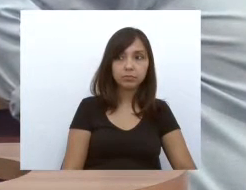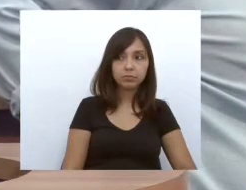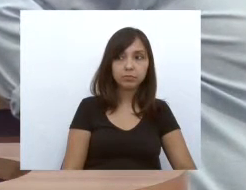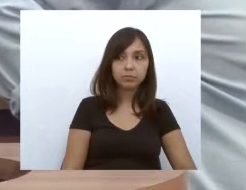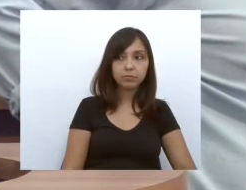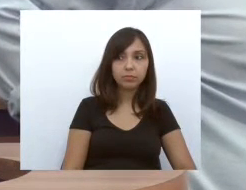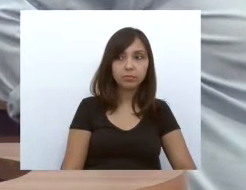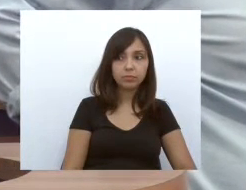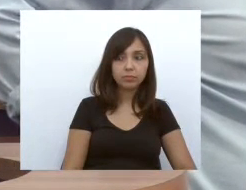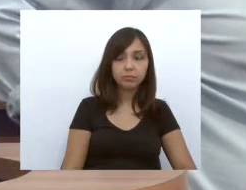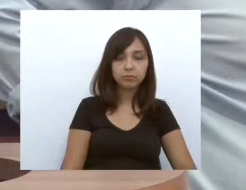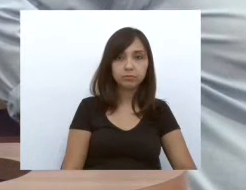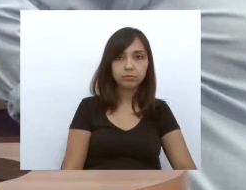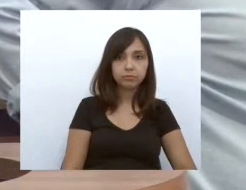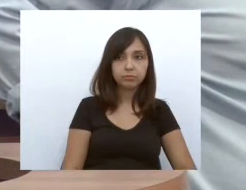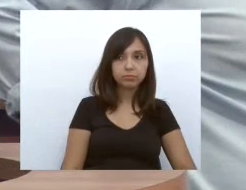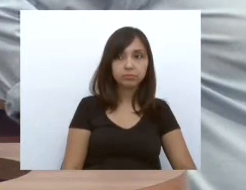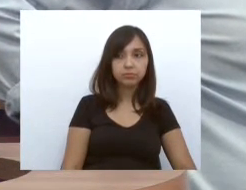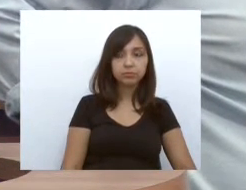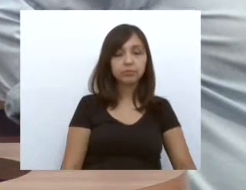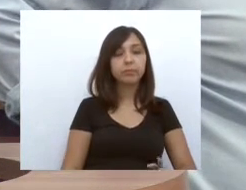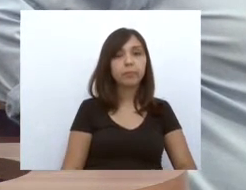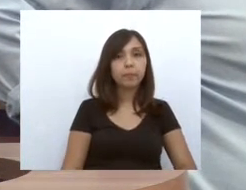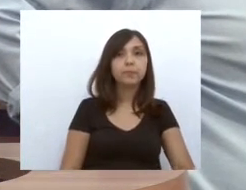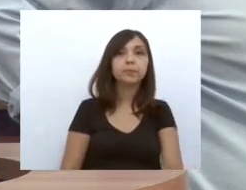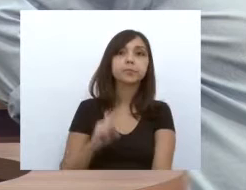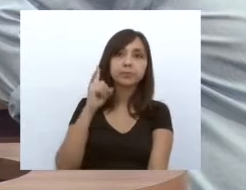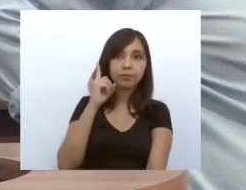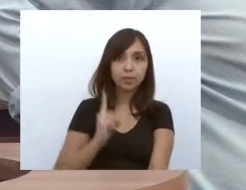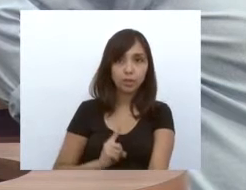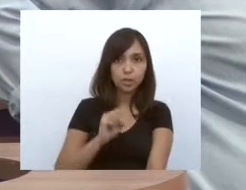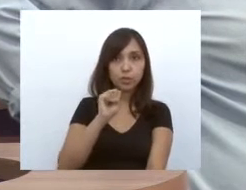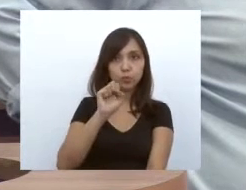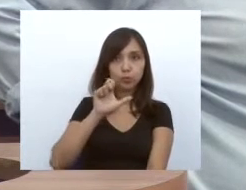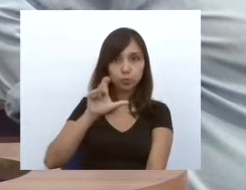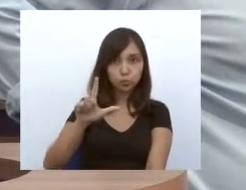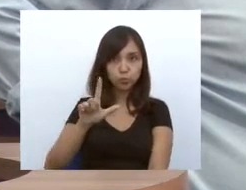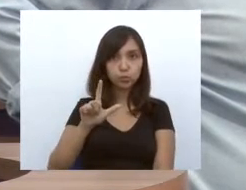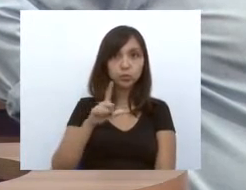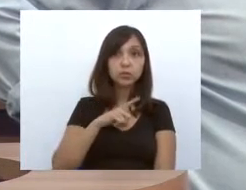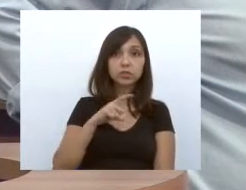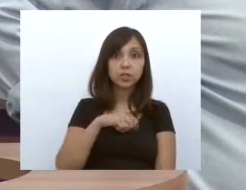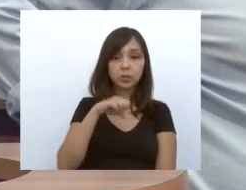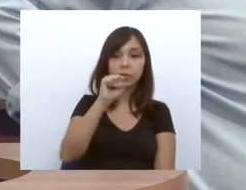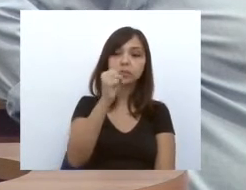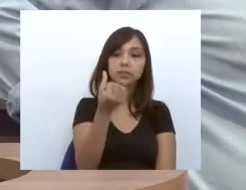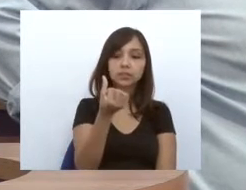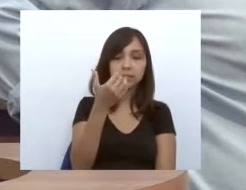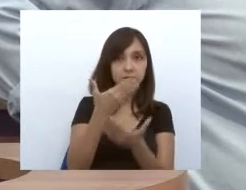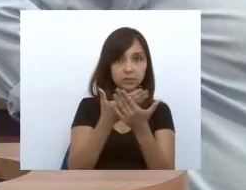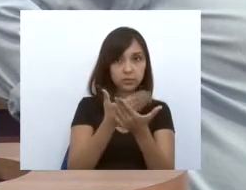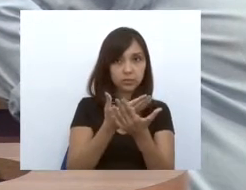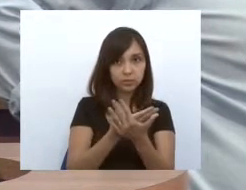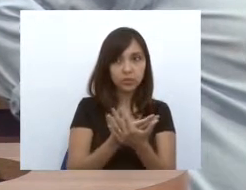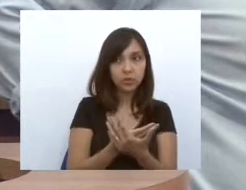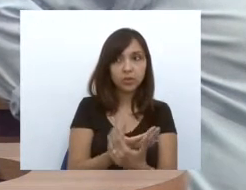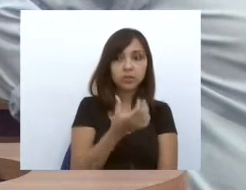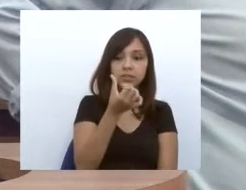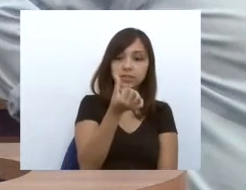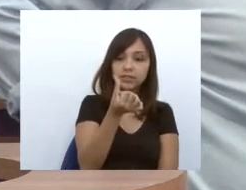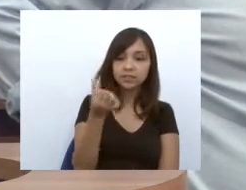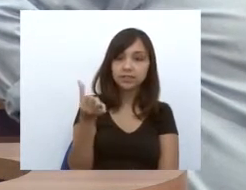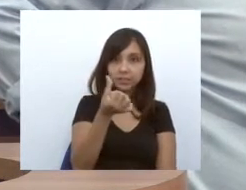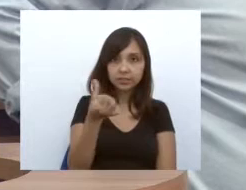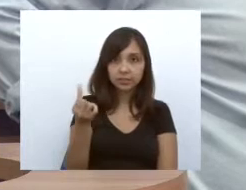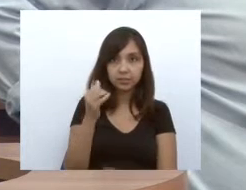ordem? A diretoria Sul tem 86 escolas.